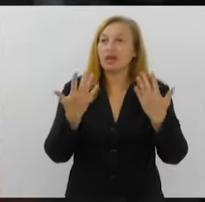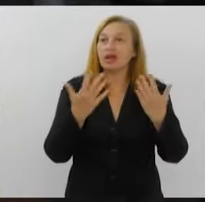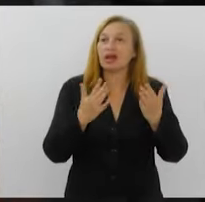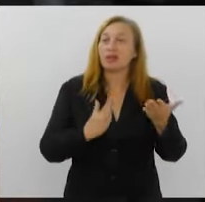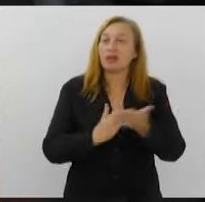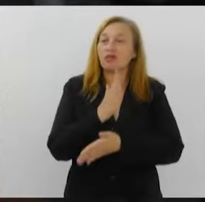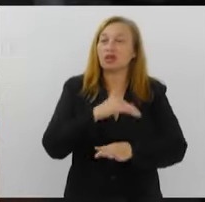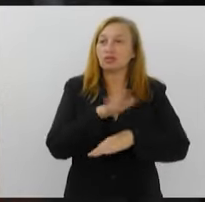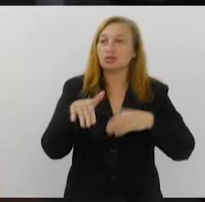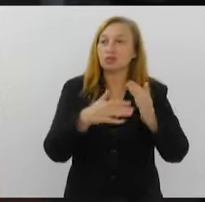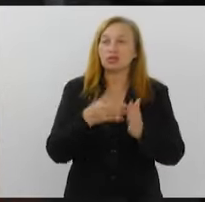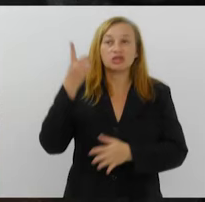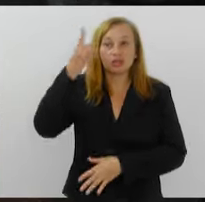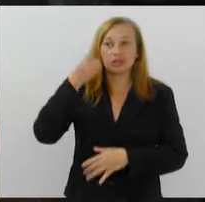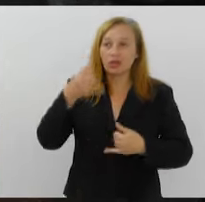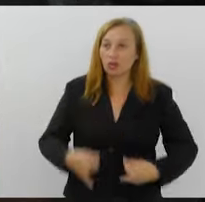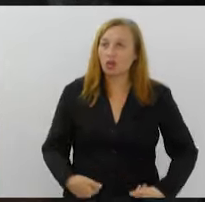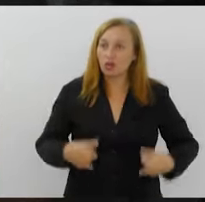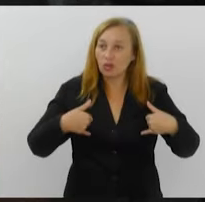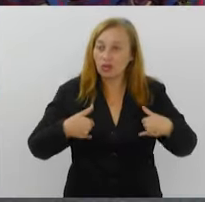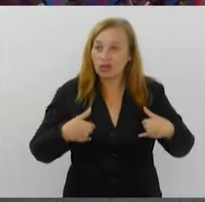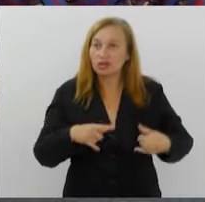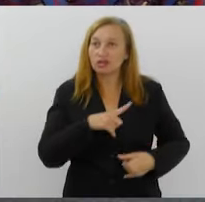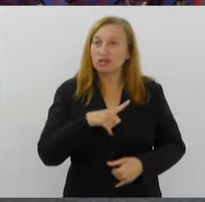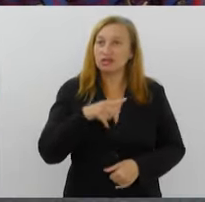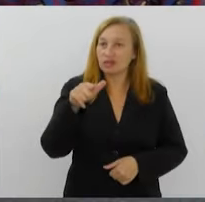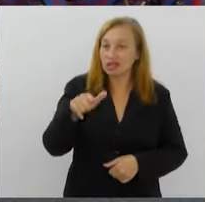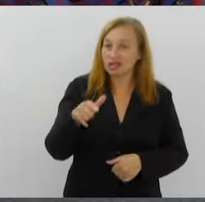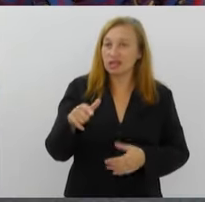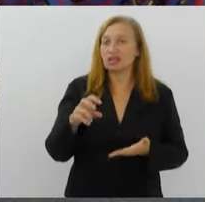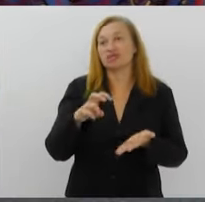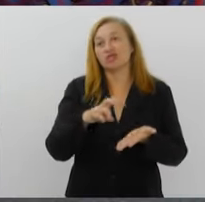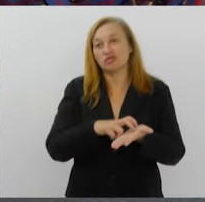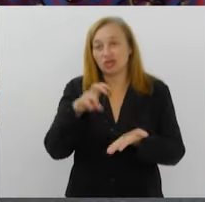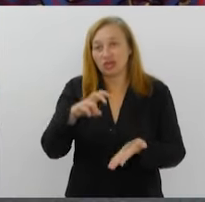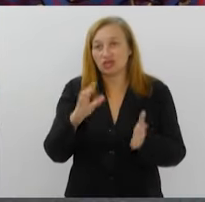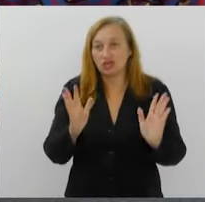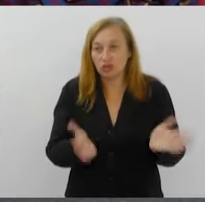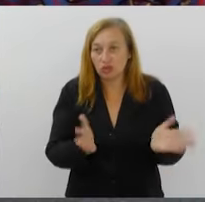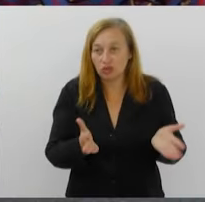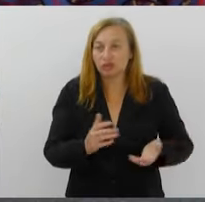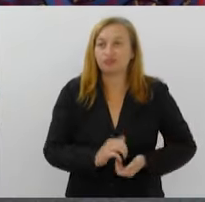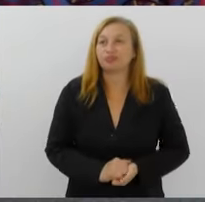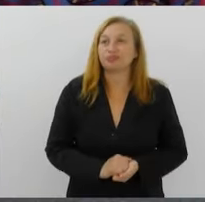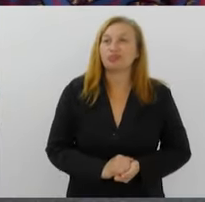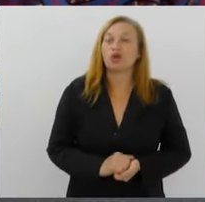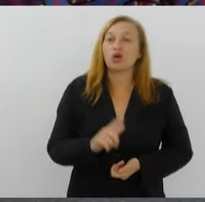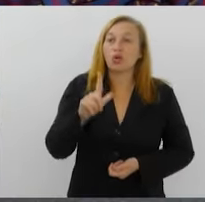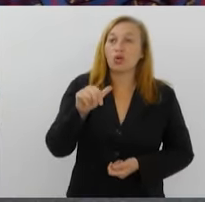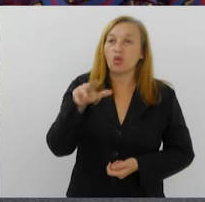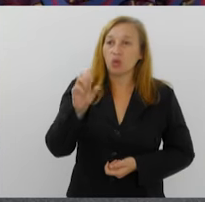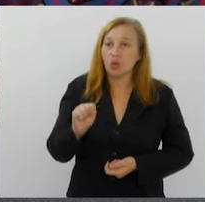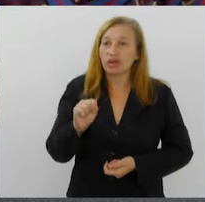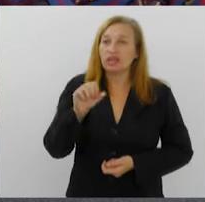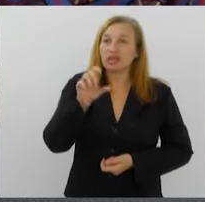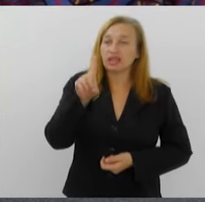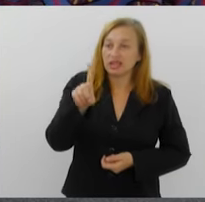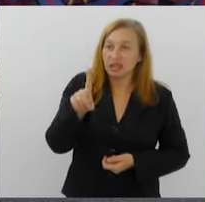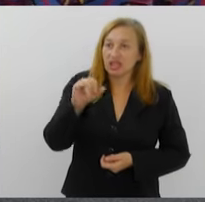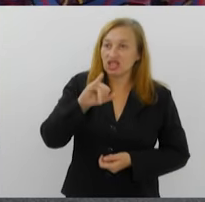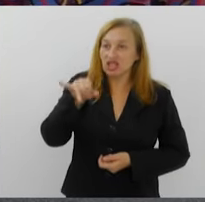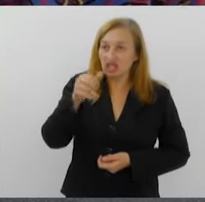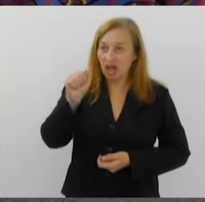deputados. Então é muito orgulho que eu tenho vocês aqui nessa manhã de hoje. O Lucas e o Djalma